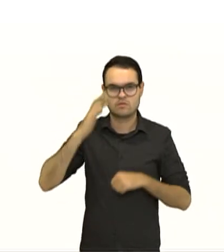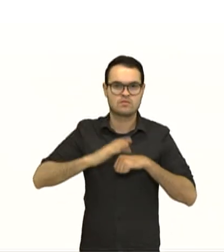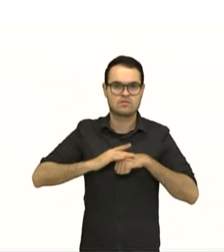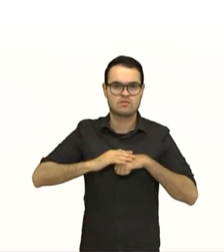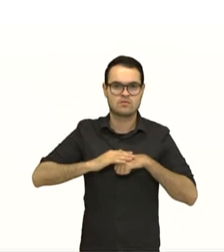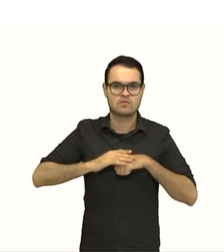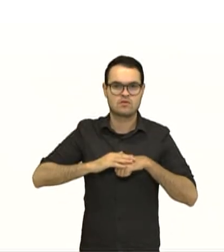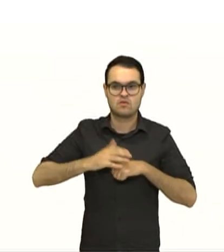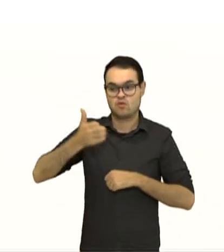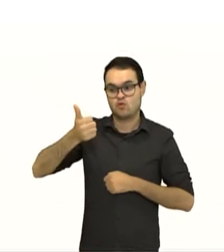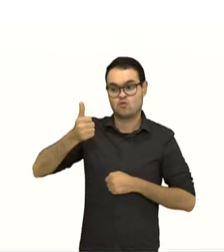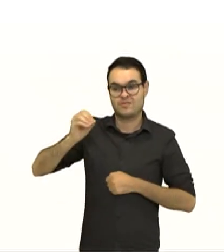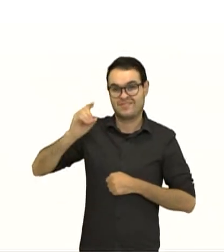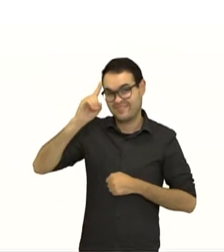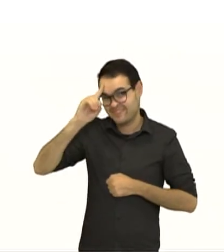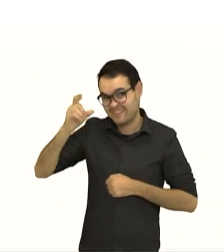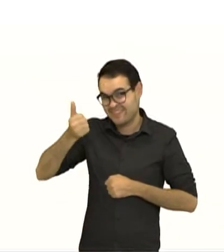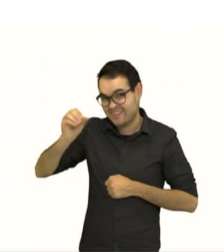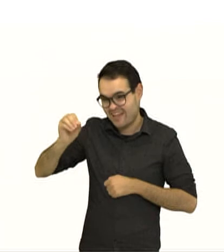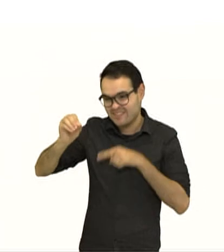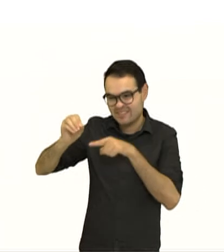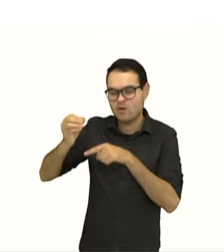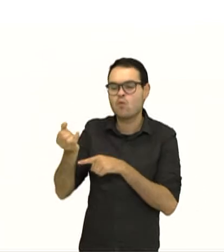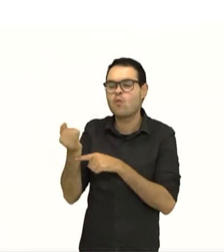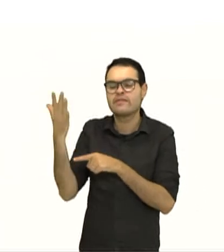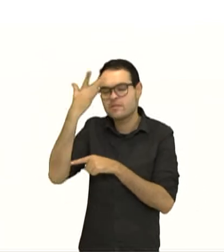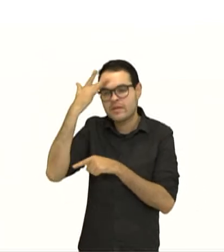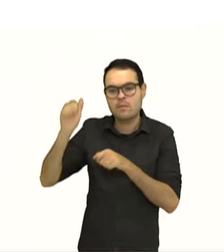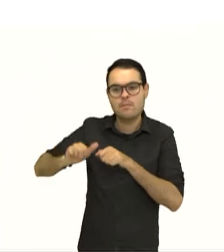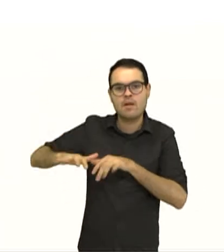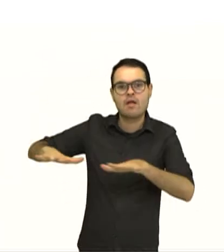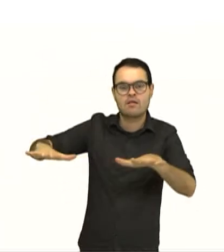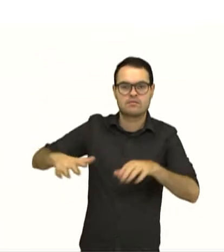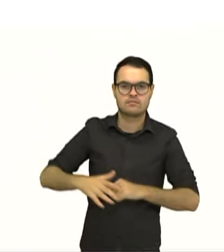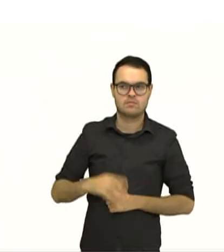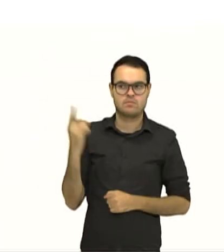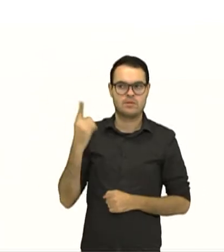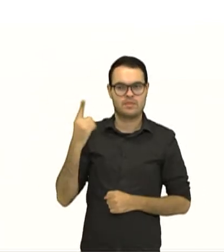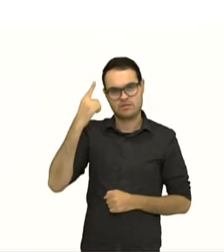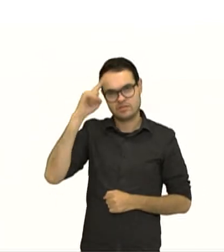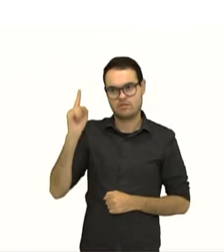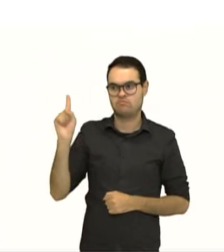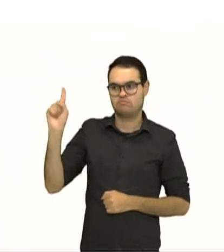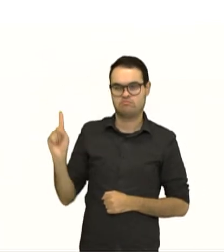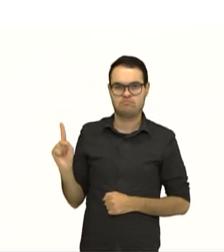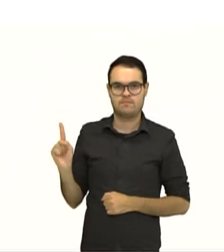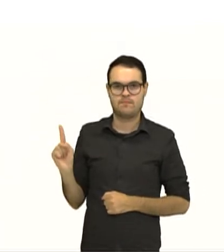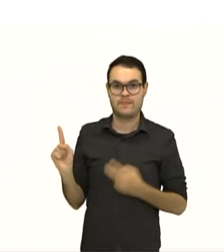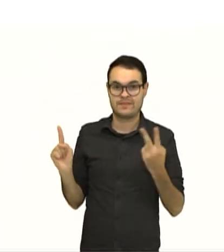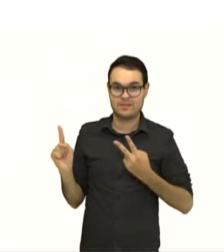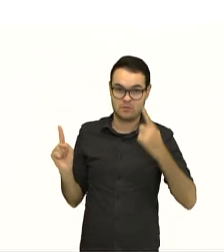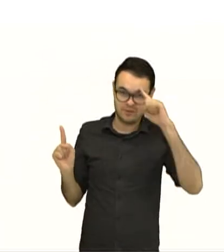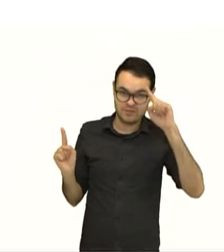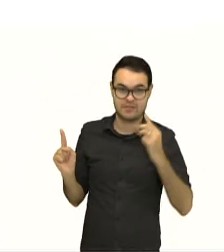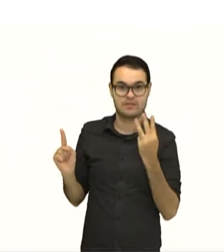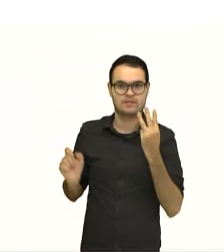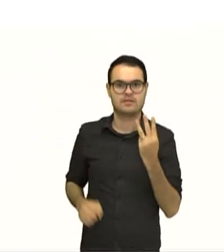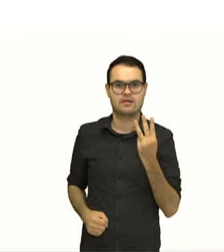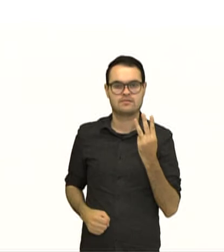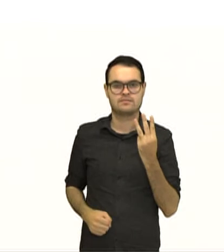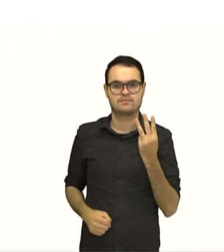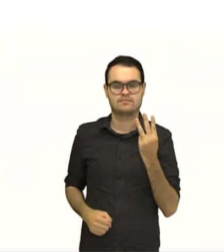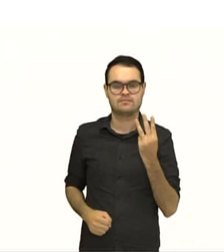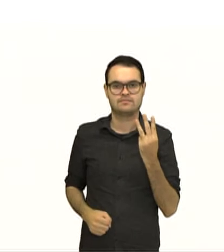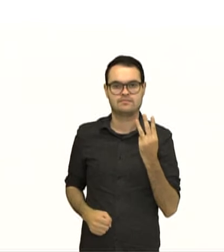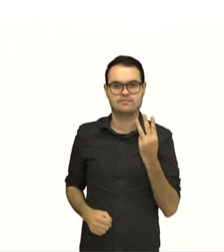infectadas no décimo dia? Vamos prestar atenção aqui, ó. Primeiro dia, uma pessoa. No segundo dia, 3 pessoas. Eu